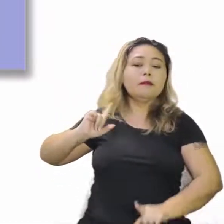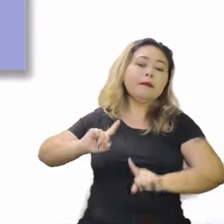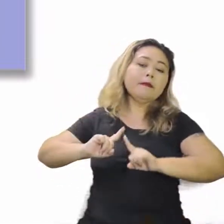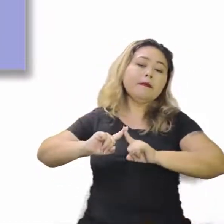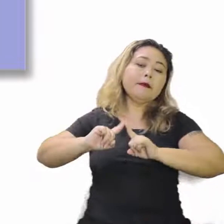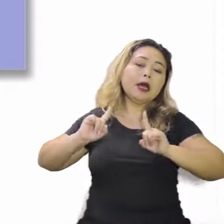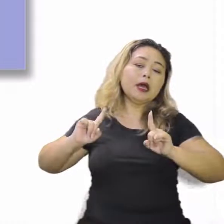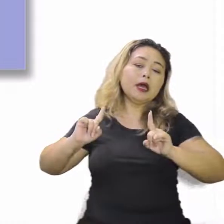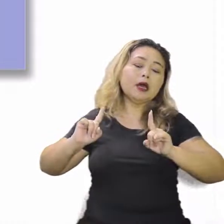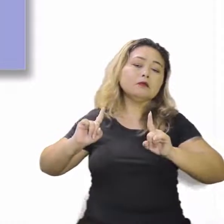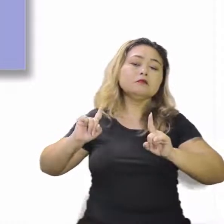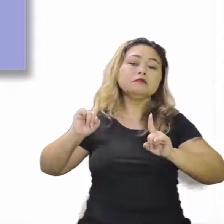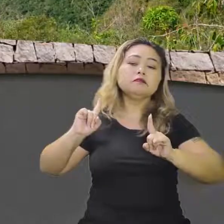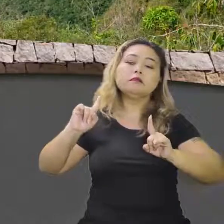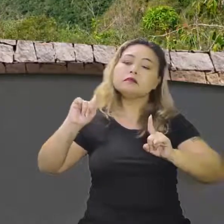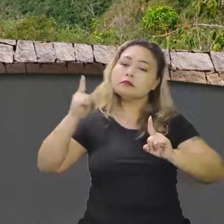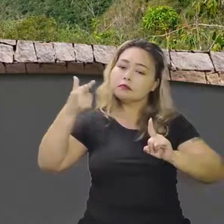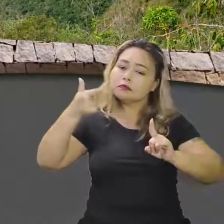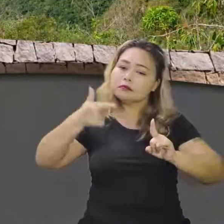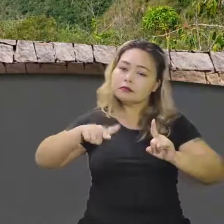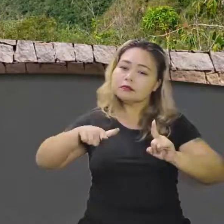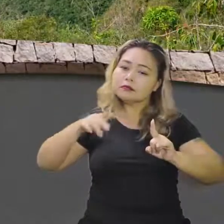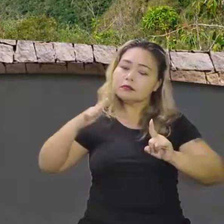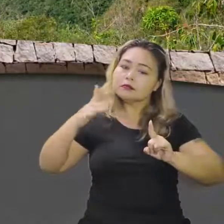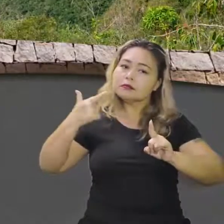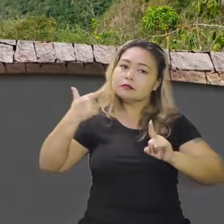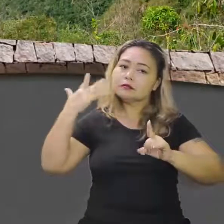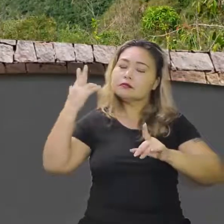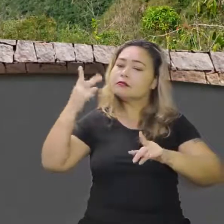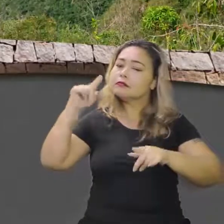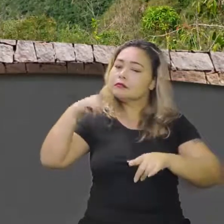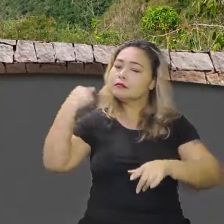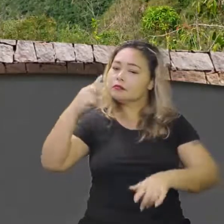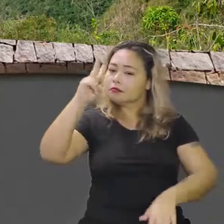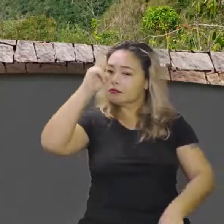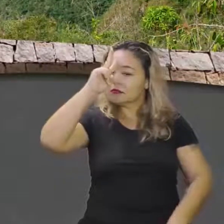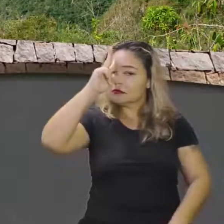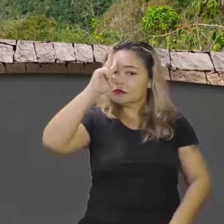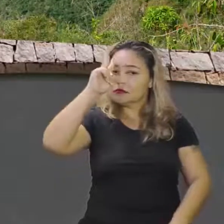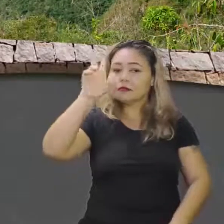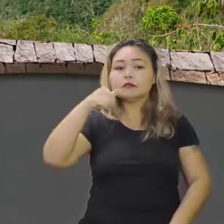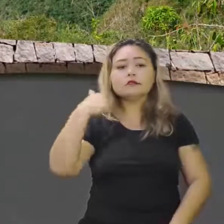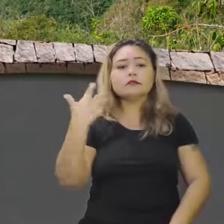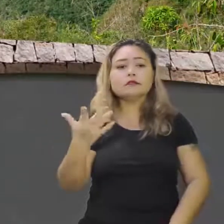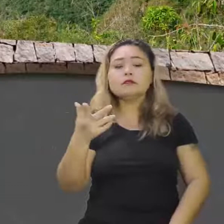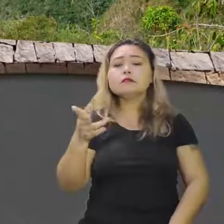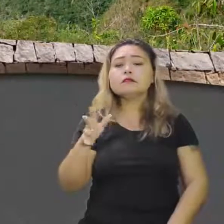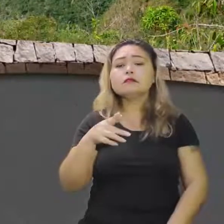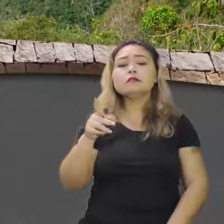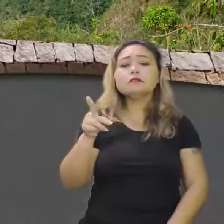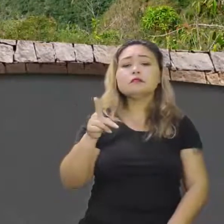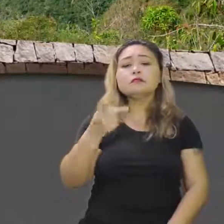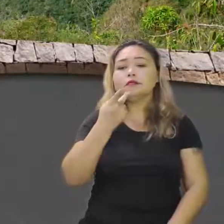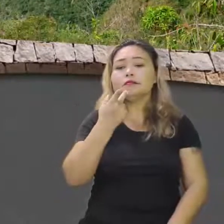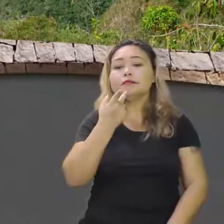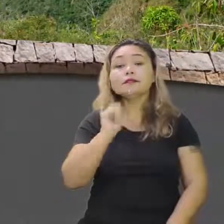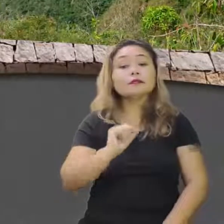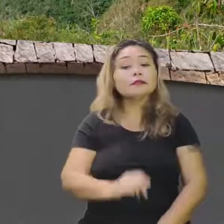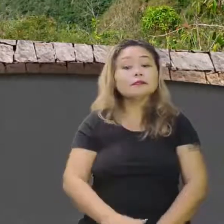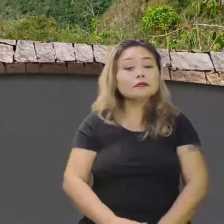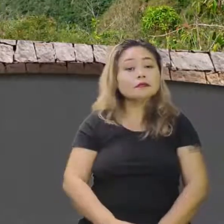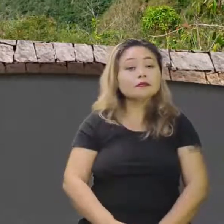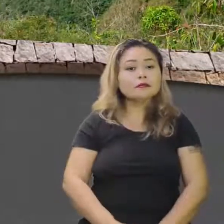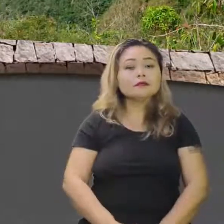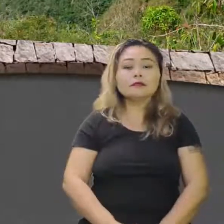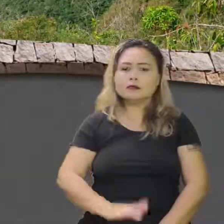vamos rever algo lá da nossa história. Puxa, professor Arimateia, fala, meu filho.